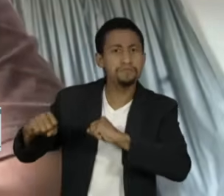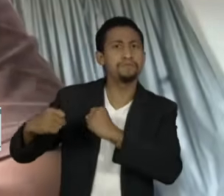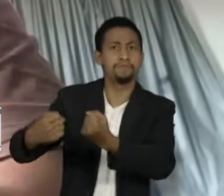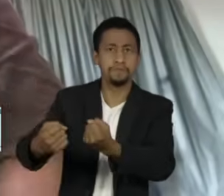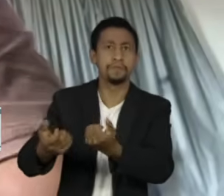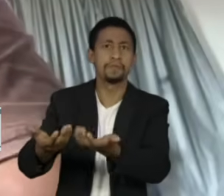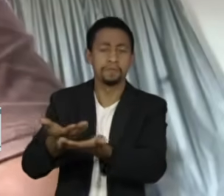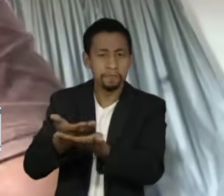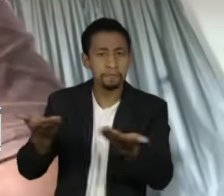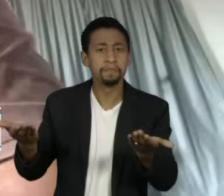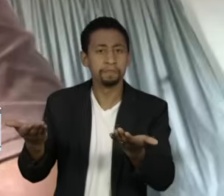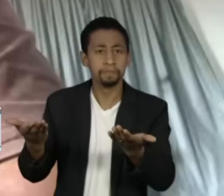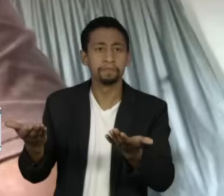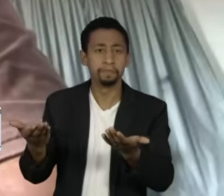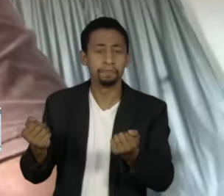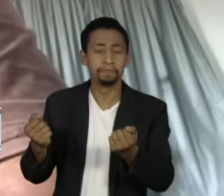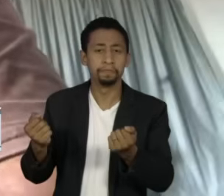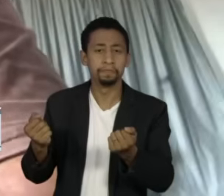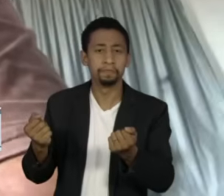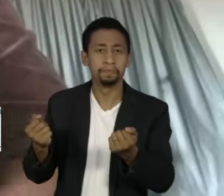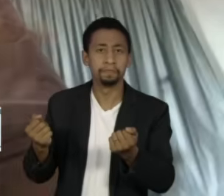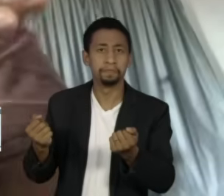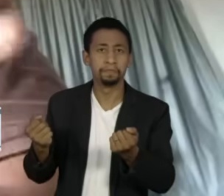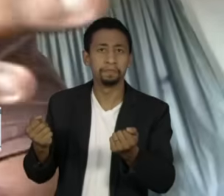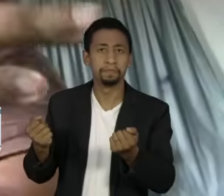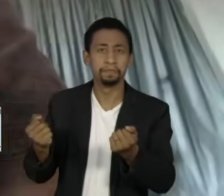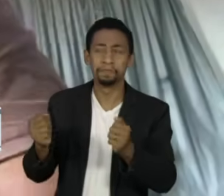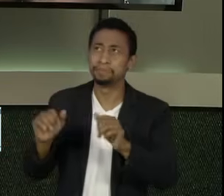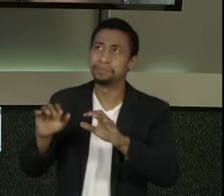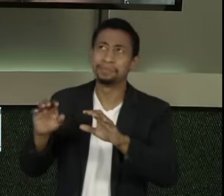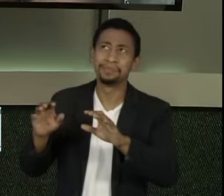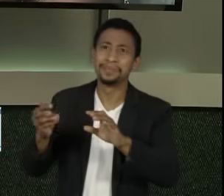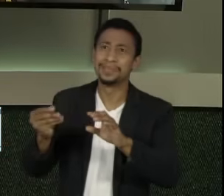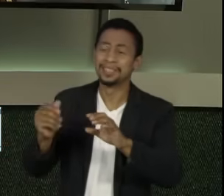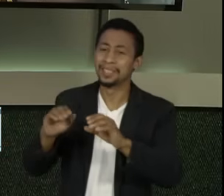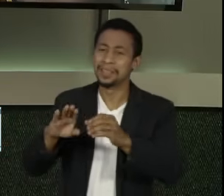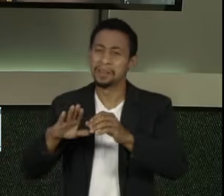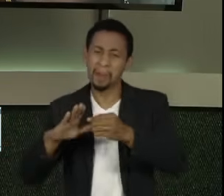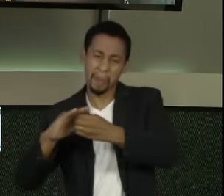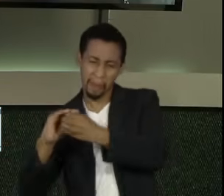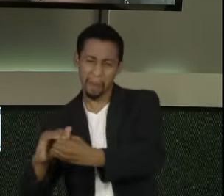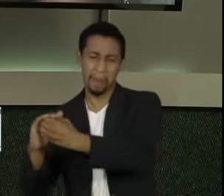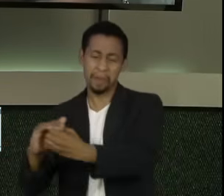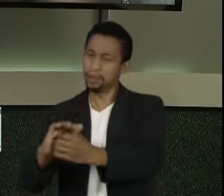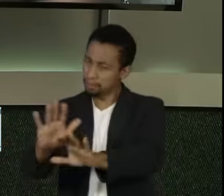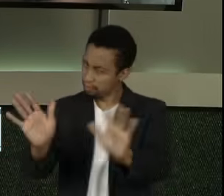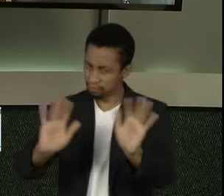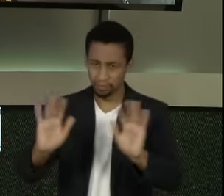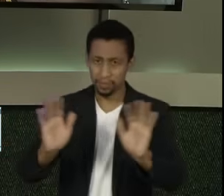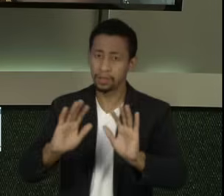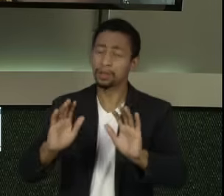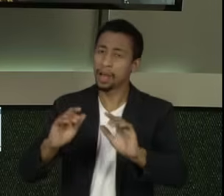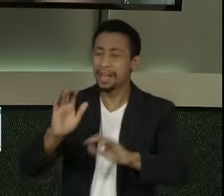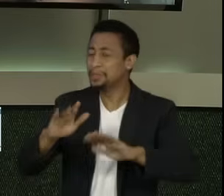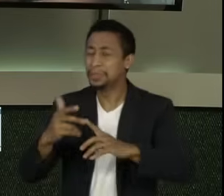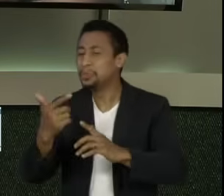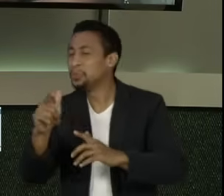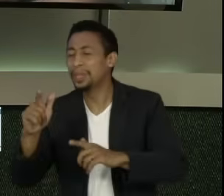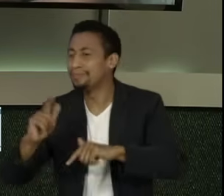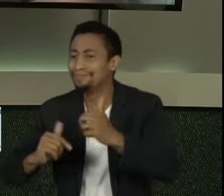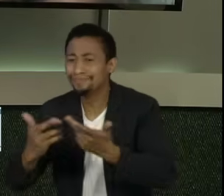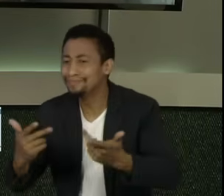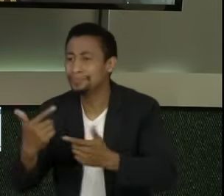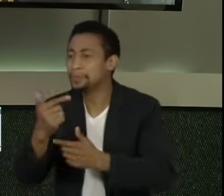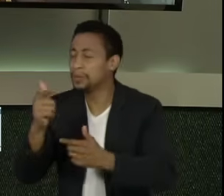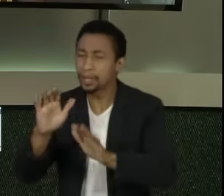para a garotada não se sentir em nenhum momento inferiorizada porque não tem certo tipo de equipamento, não. Dá para começar com aquilo que